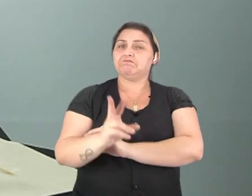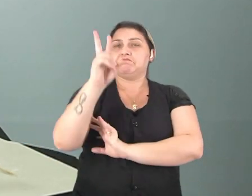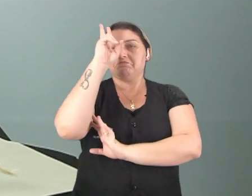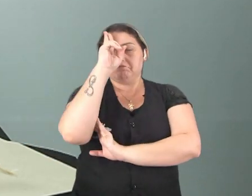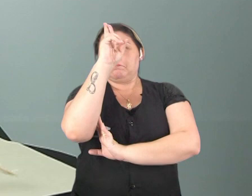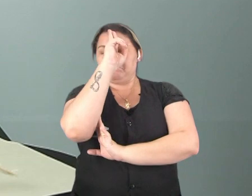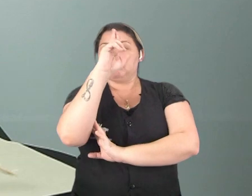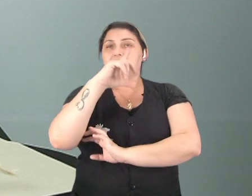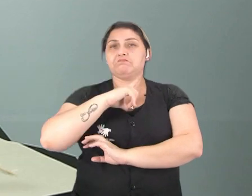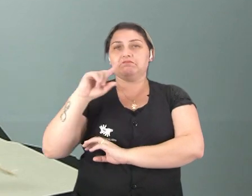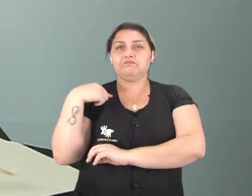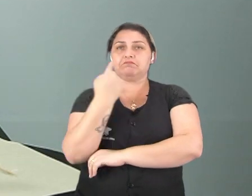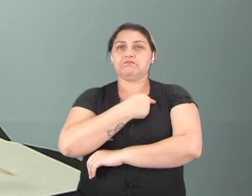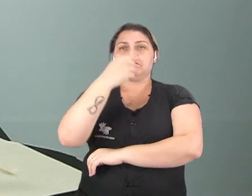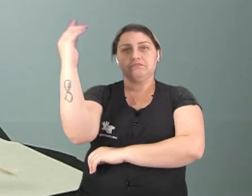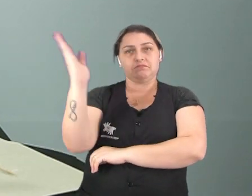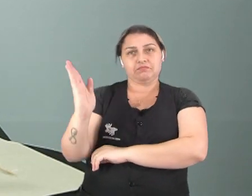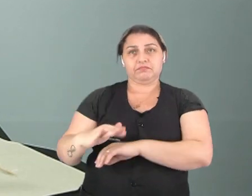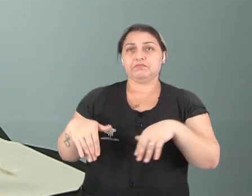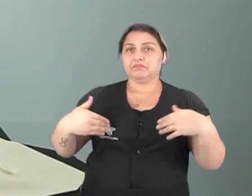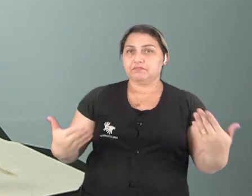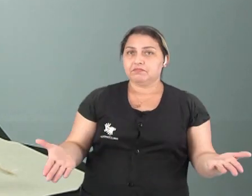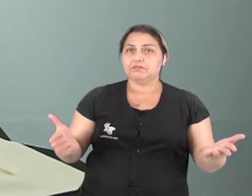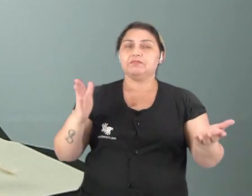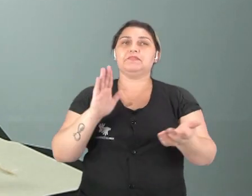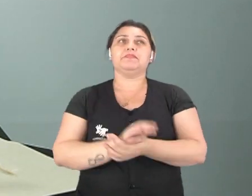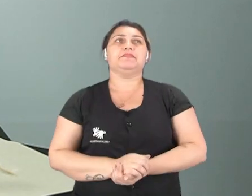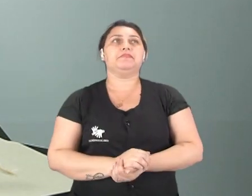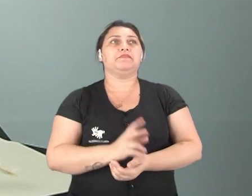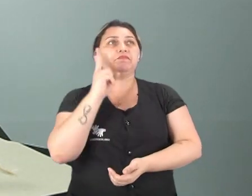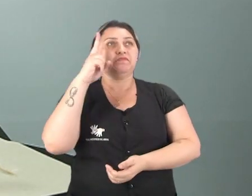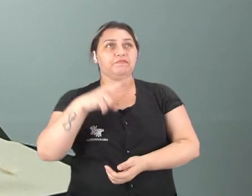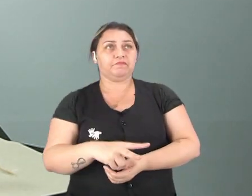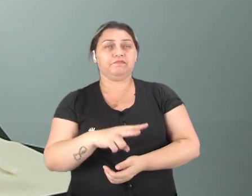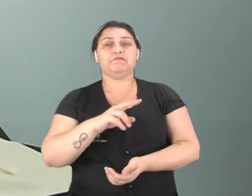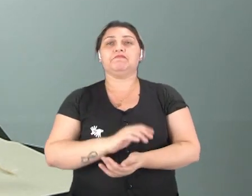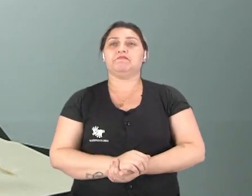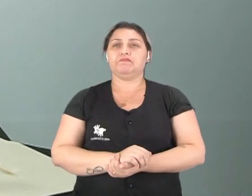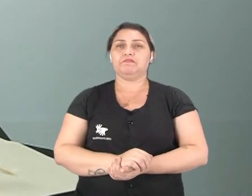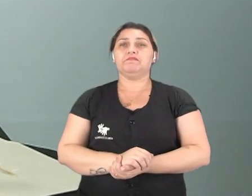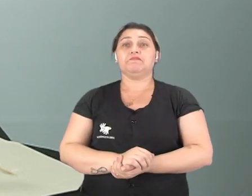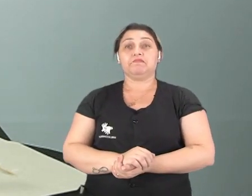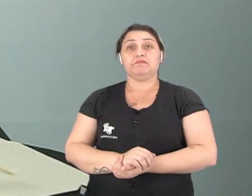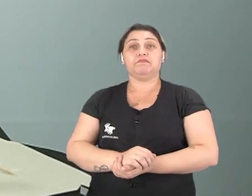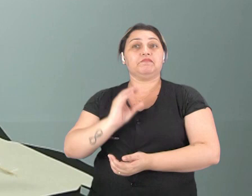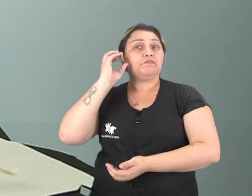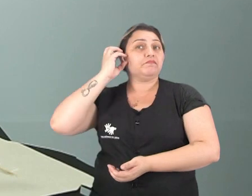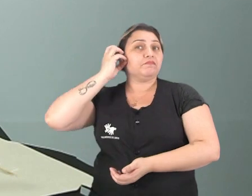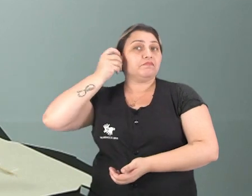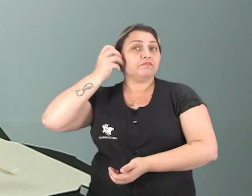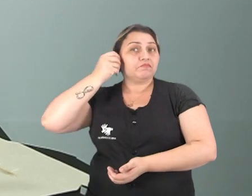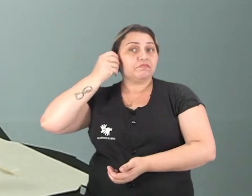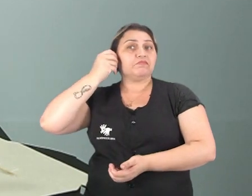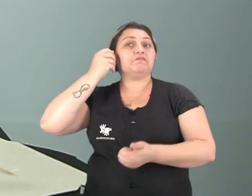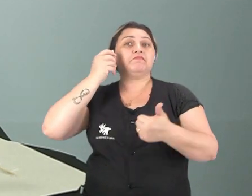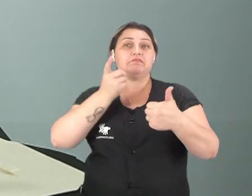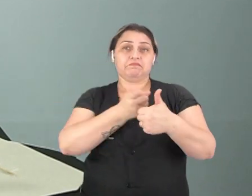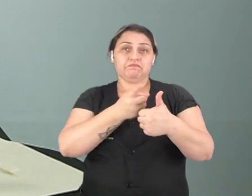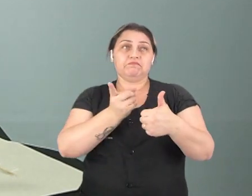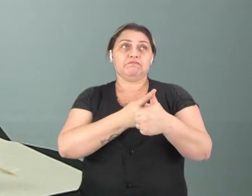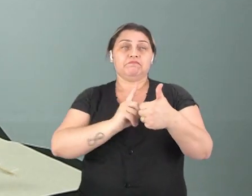que tem o nosso Brasil, não é mesmo? Viram? Saiu do Dom João VI,